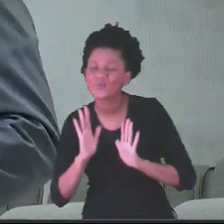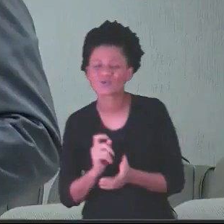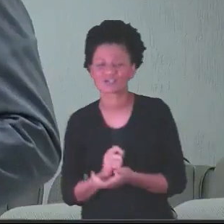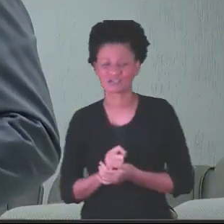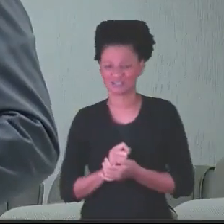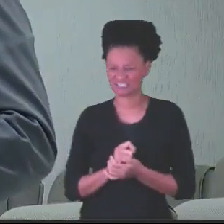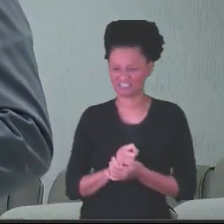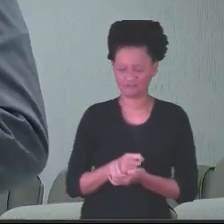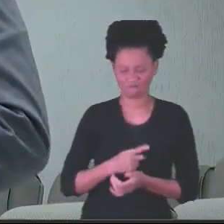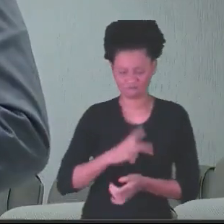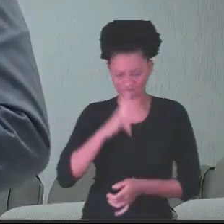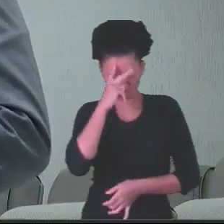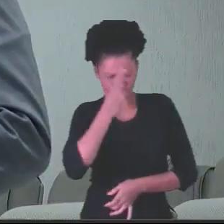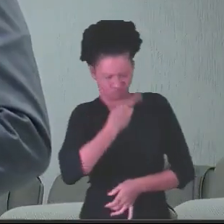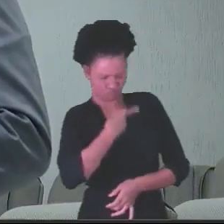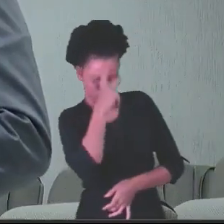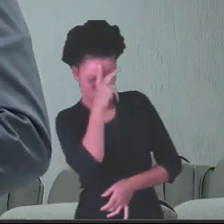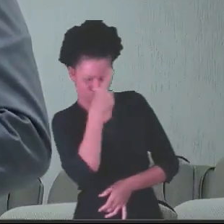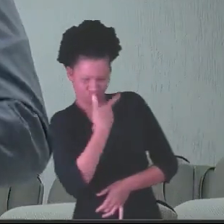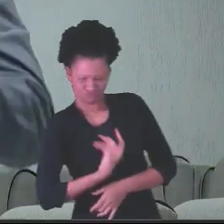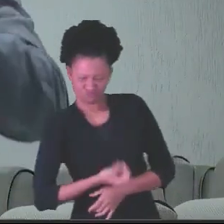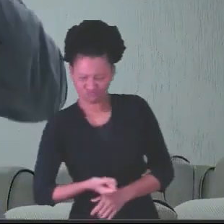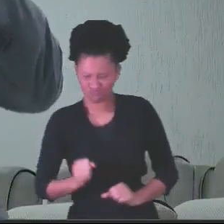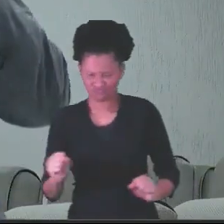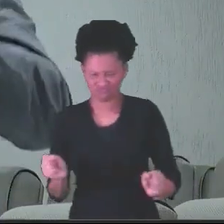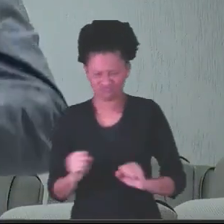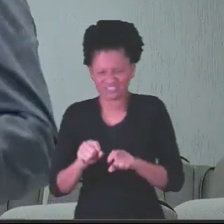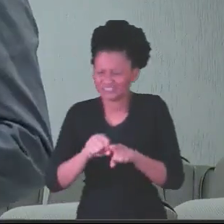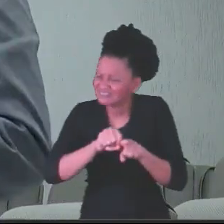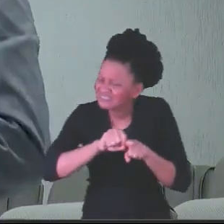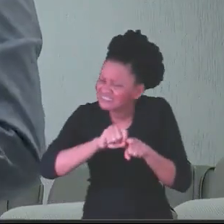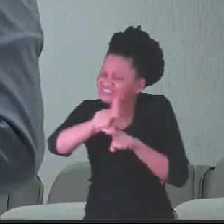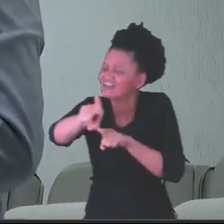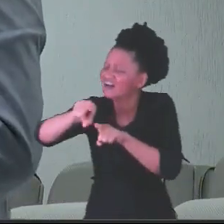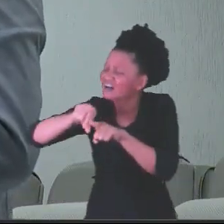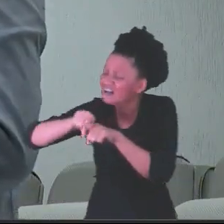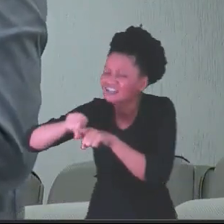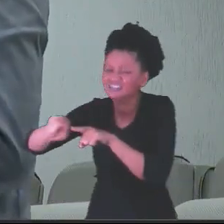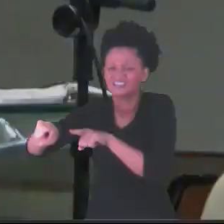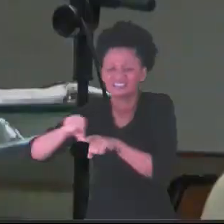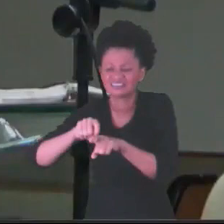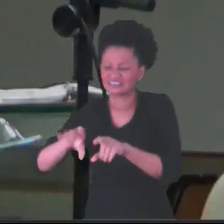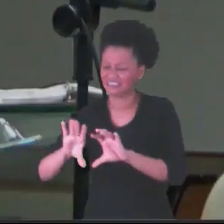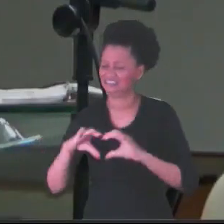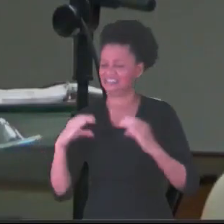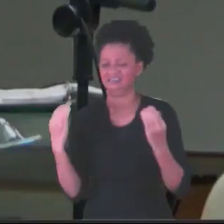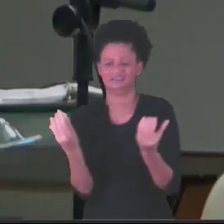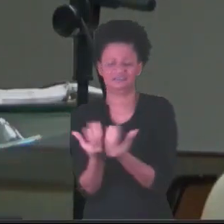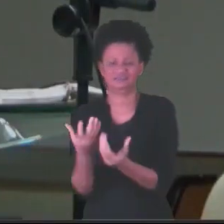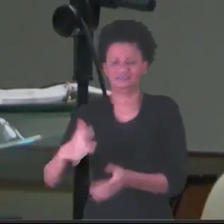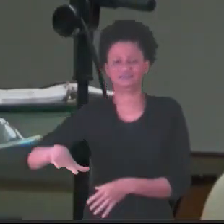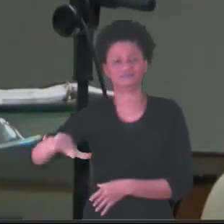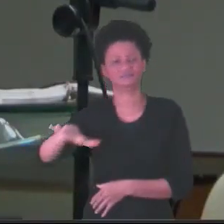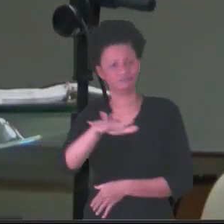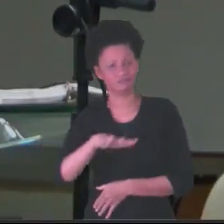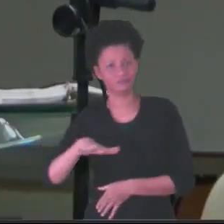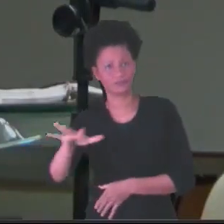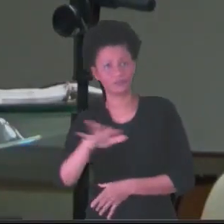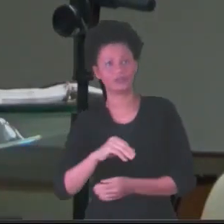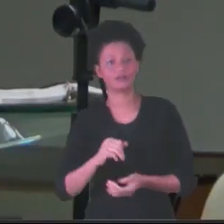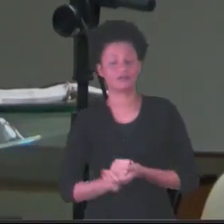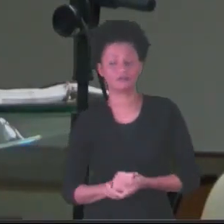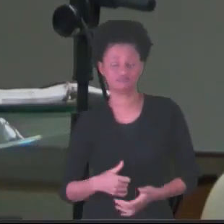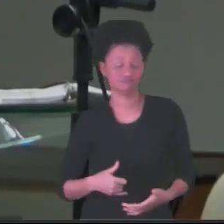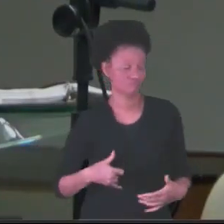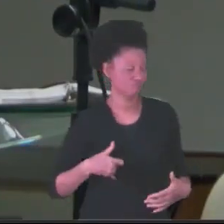espírito altivo possa sair da vida dessa comunidade o que é